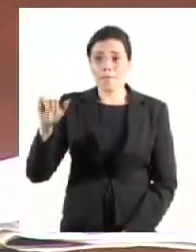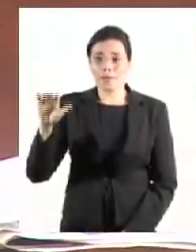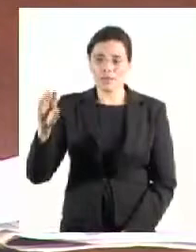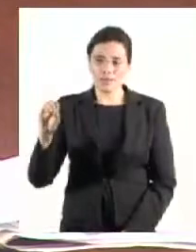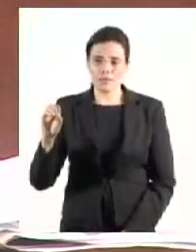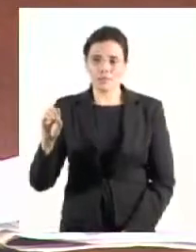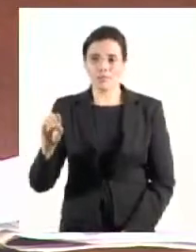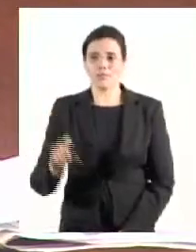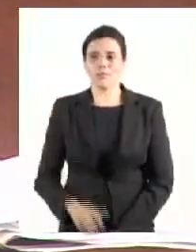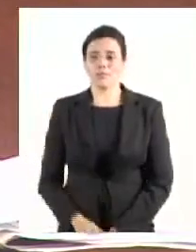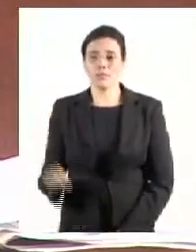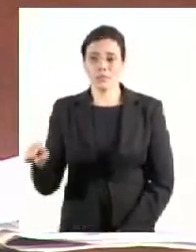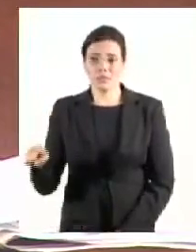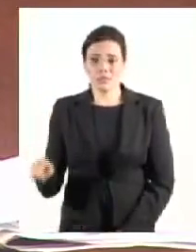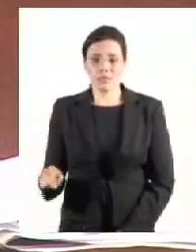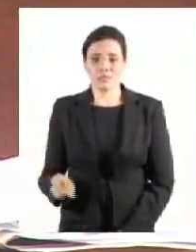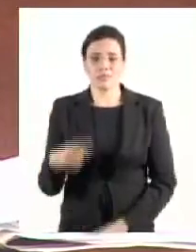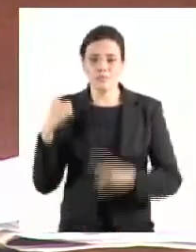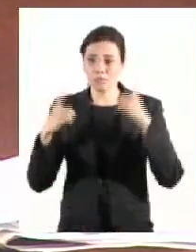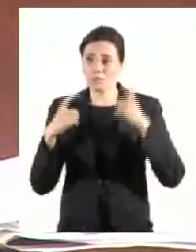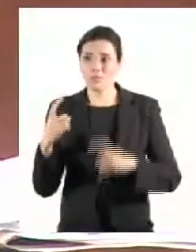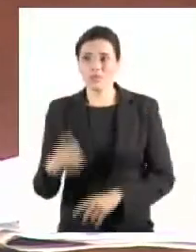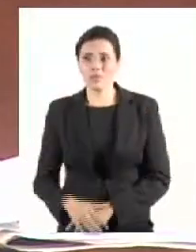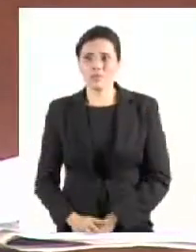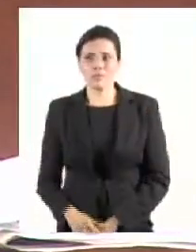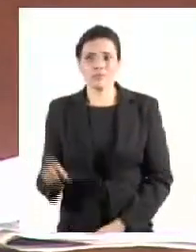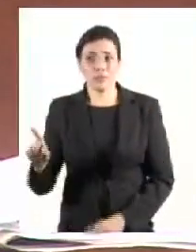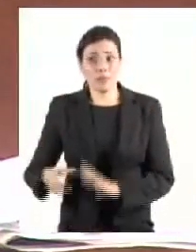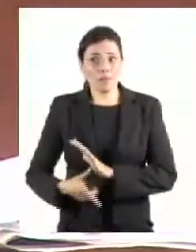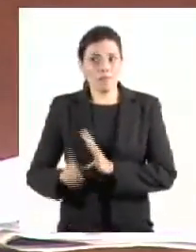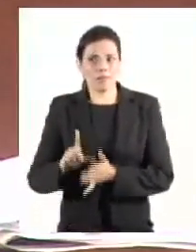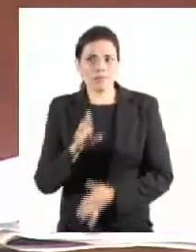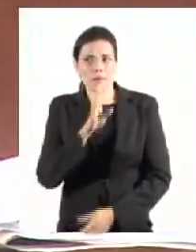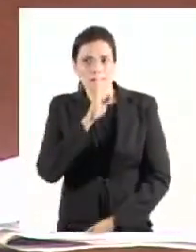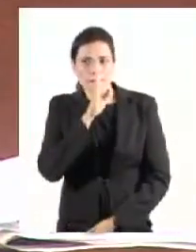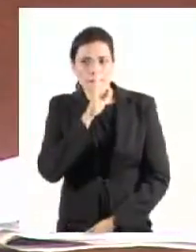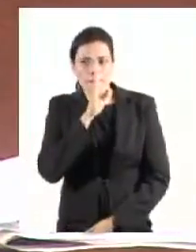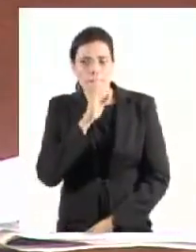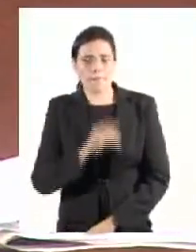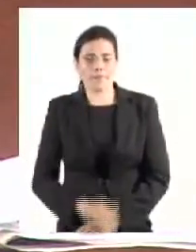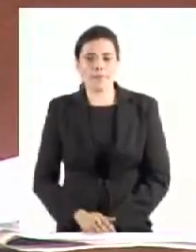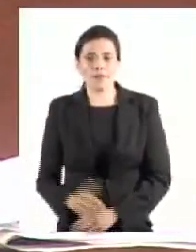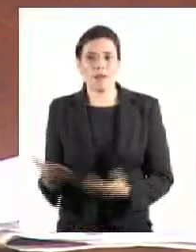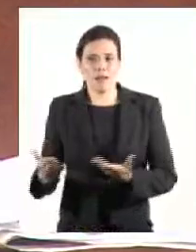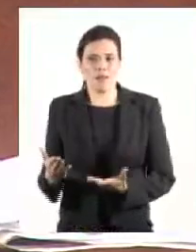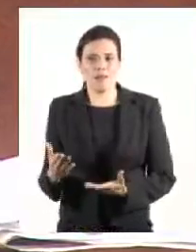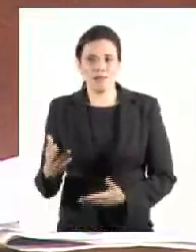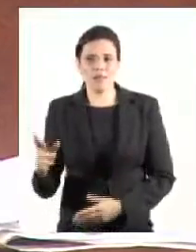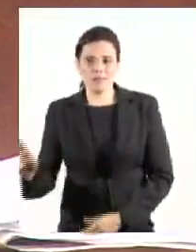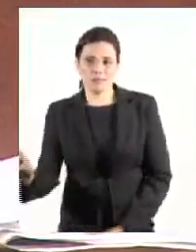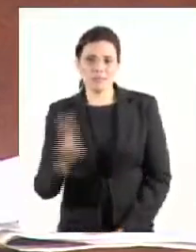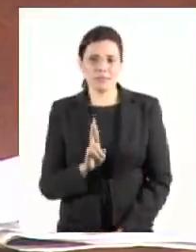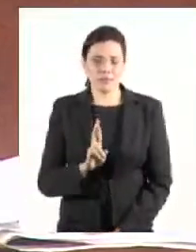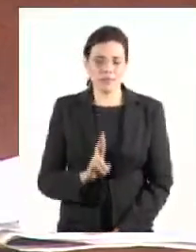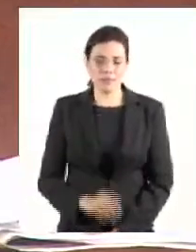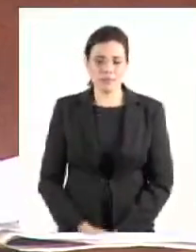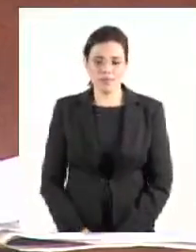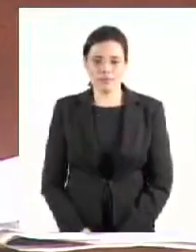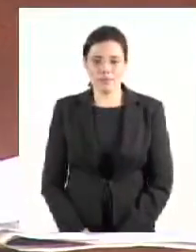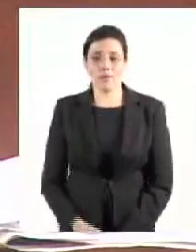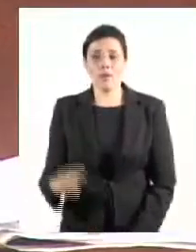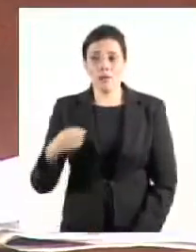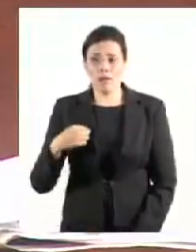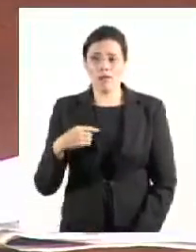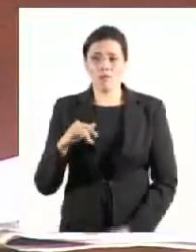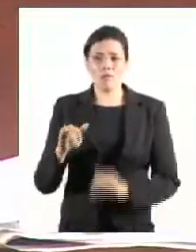ele começa com essas bobagenzinhas. Ele estava em silêncio porque, deputado Adriano, é um crime. Ele está praticando